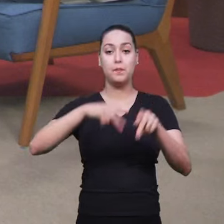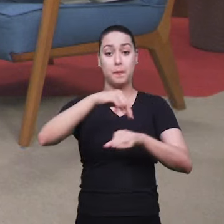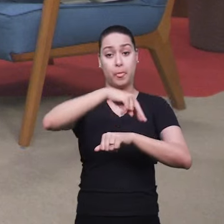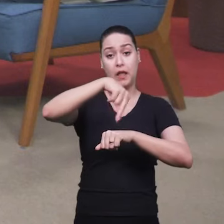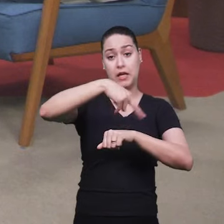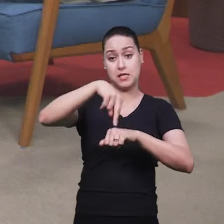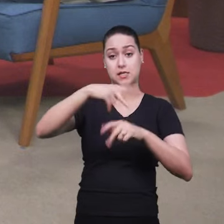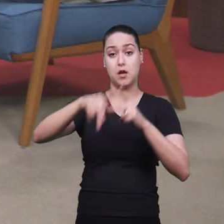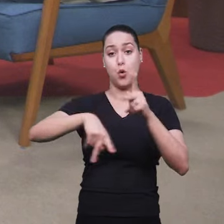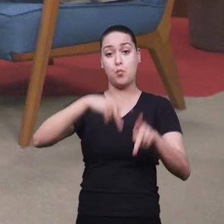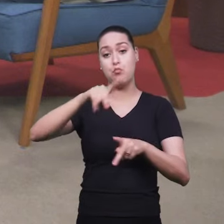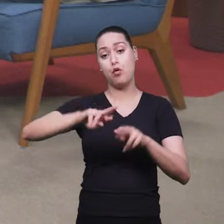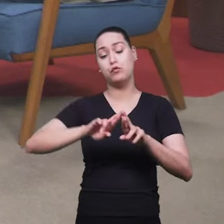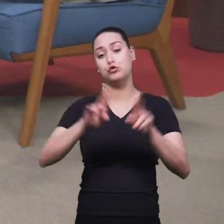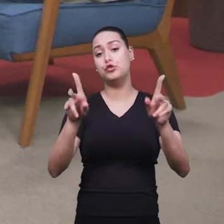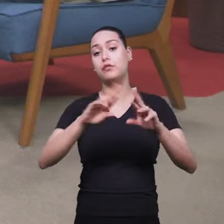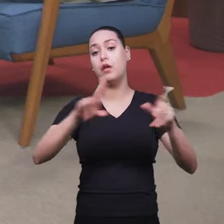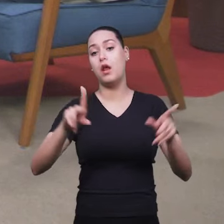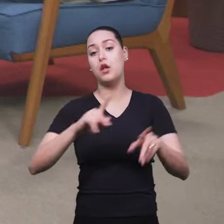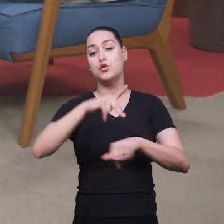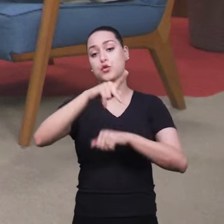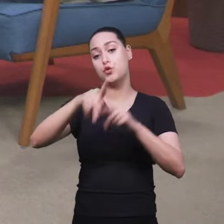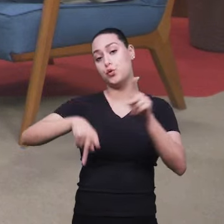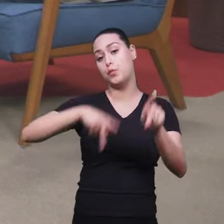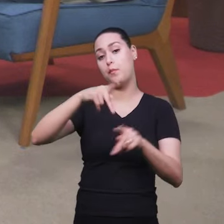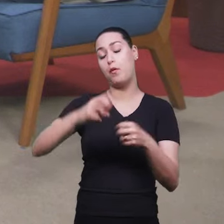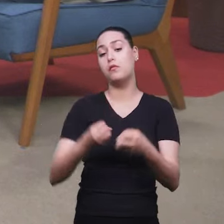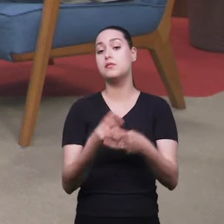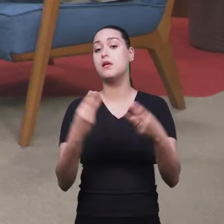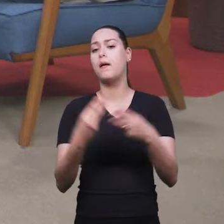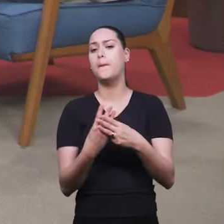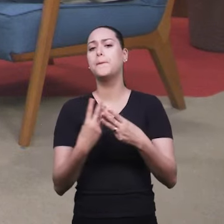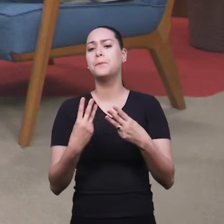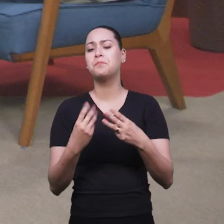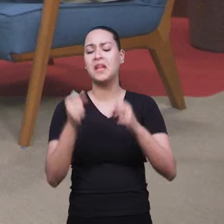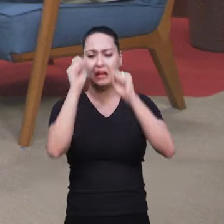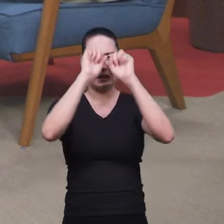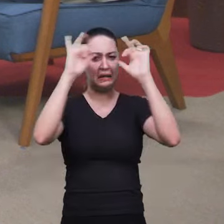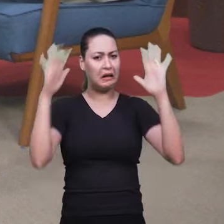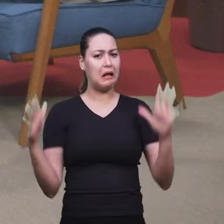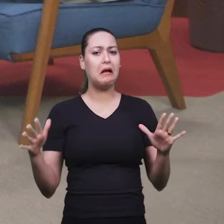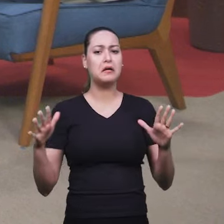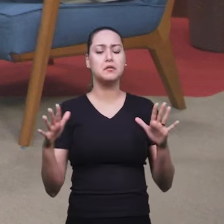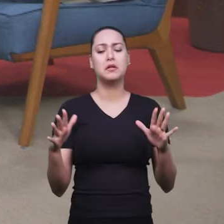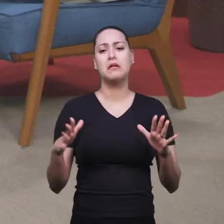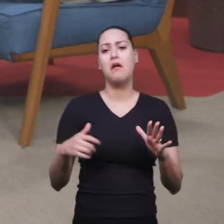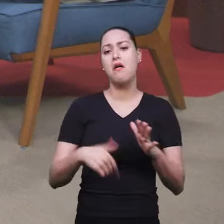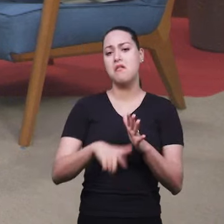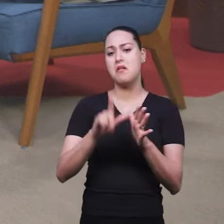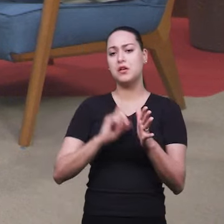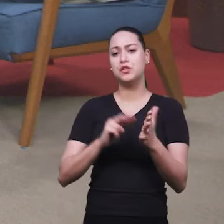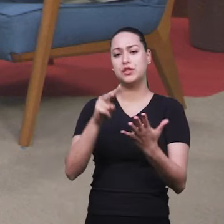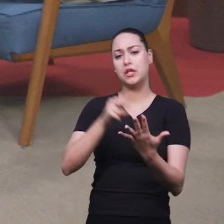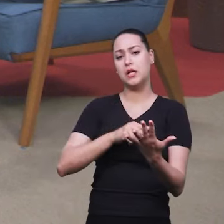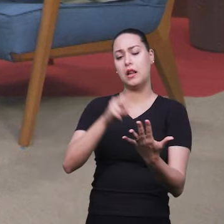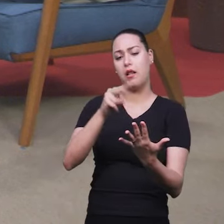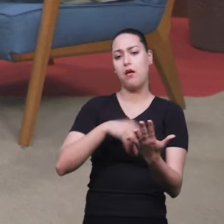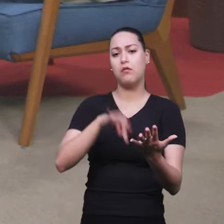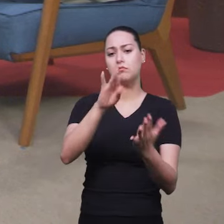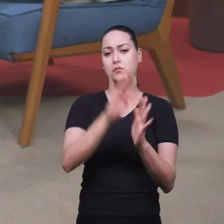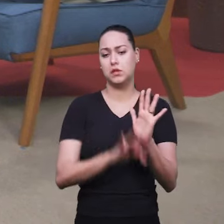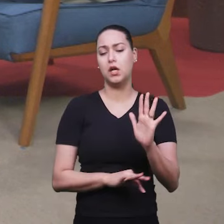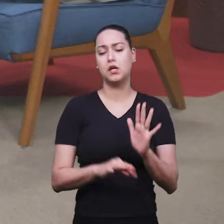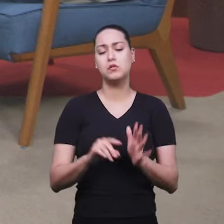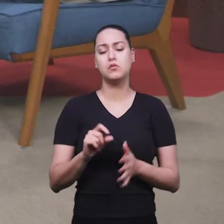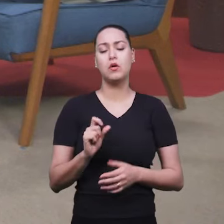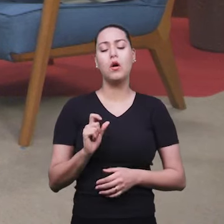Isso está claro, né, no livro de Cantares. E a pergunta que eu faço, antes de ler um texto que fala sobre